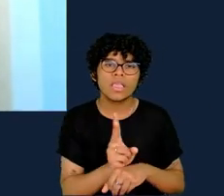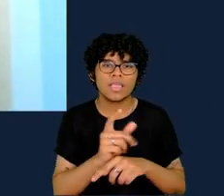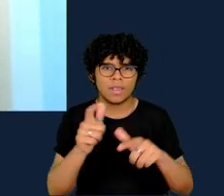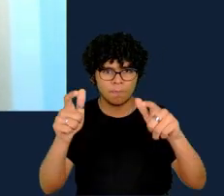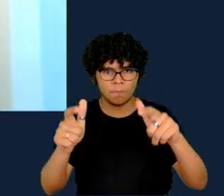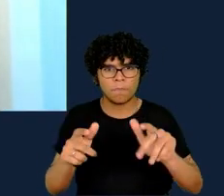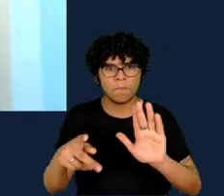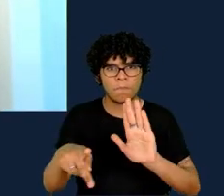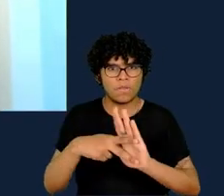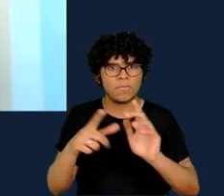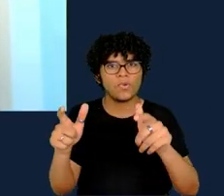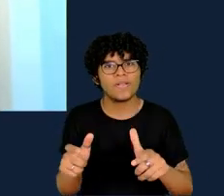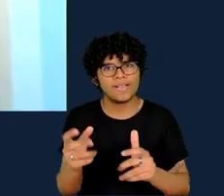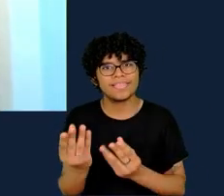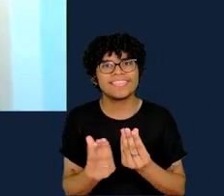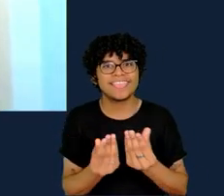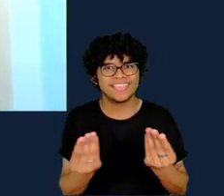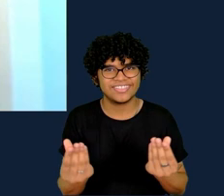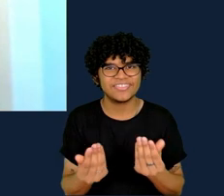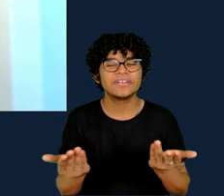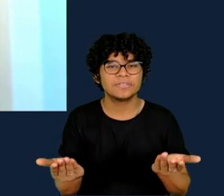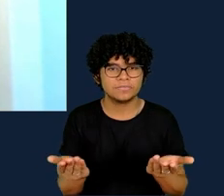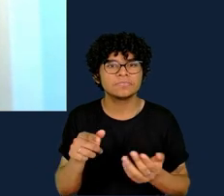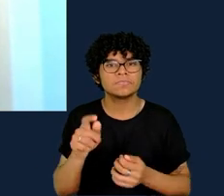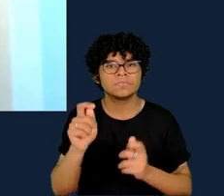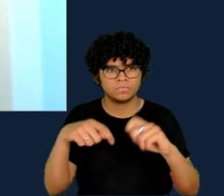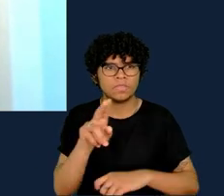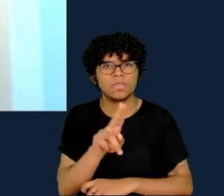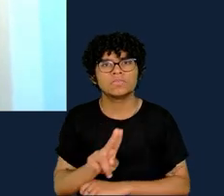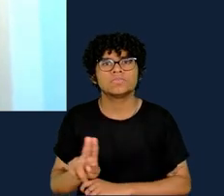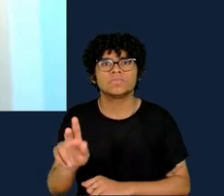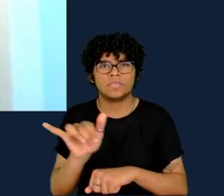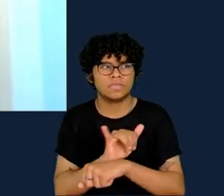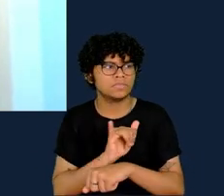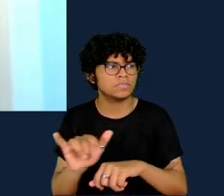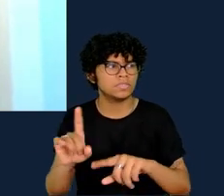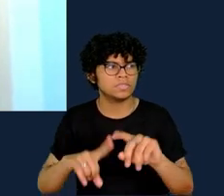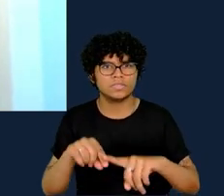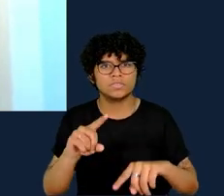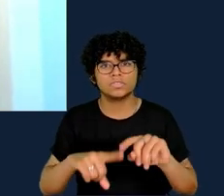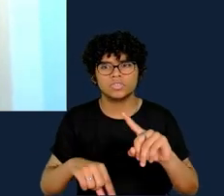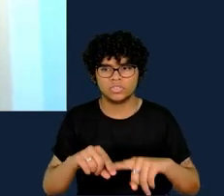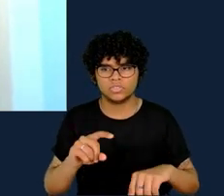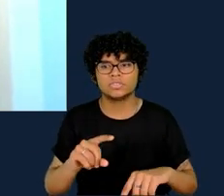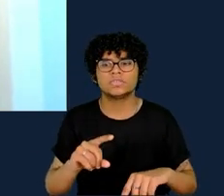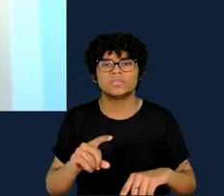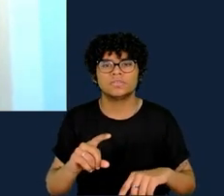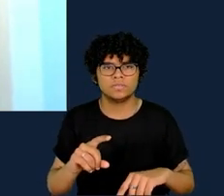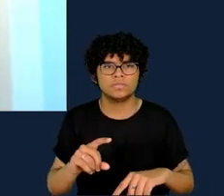dá para usar essas ferramentas para outras coisas, sabe?